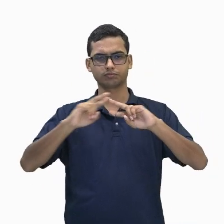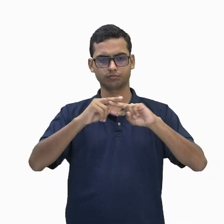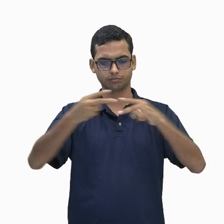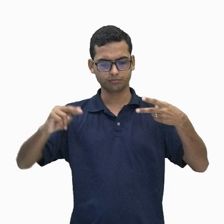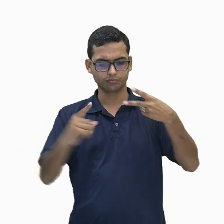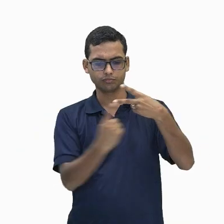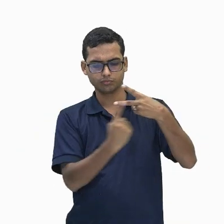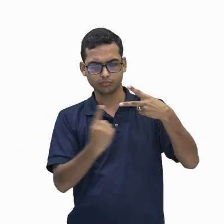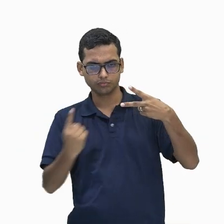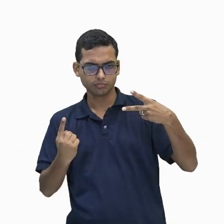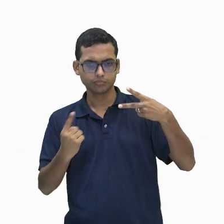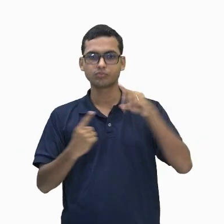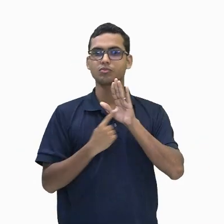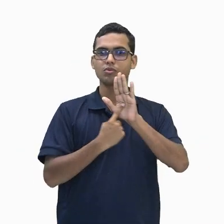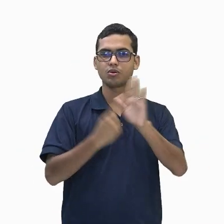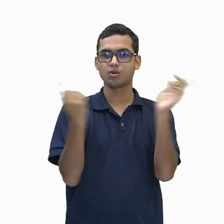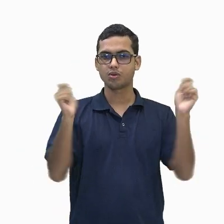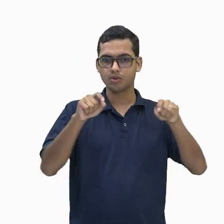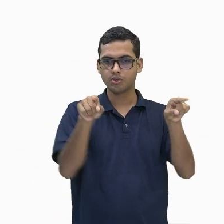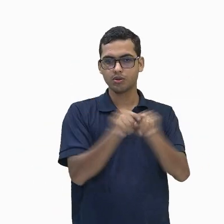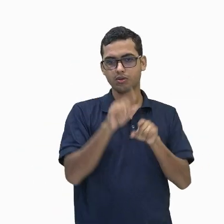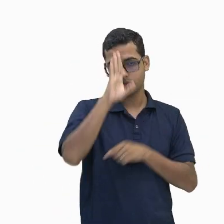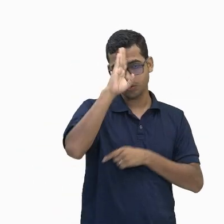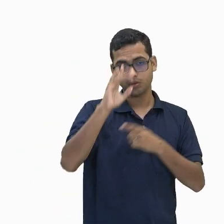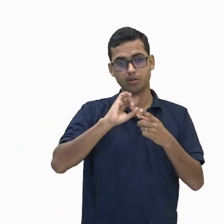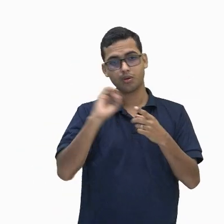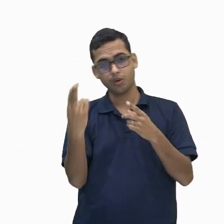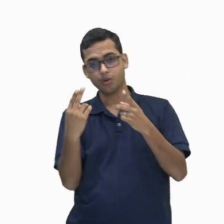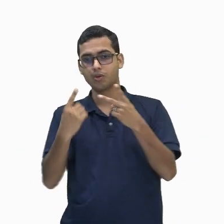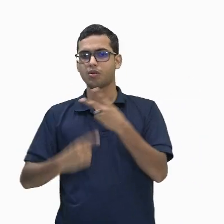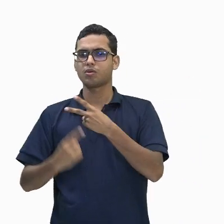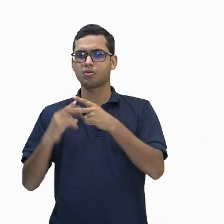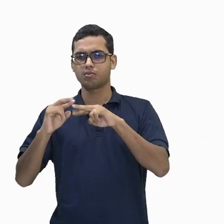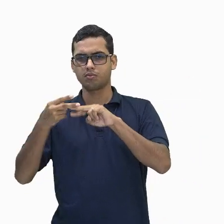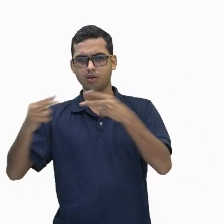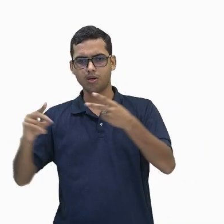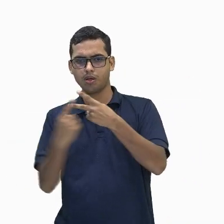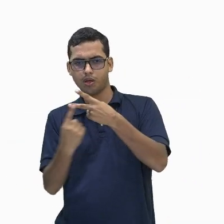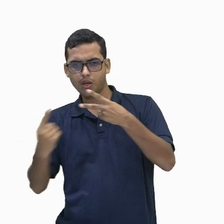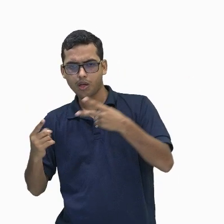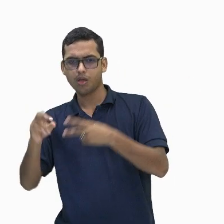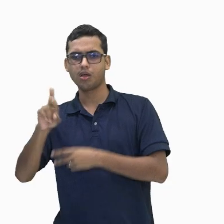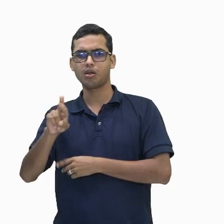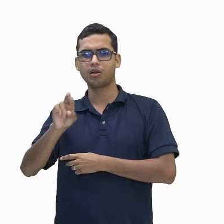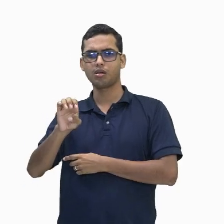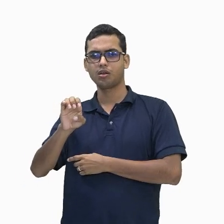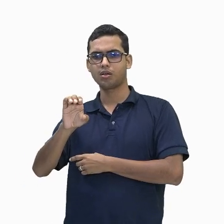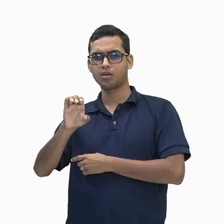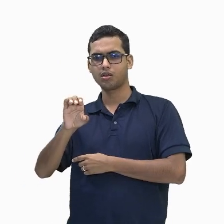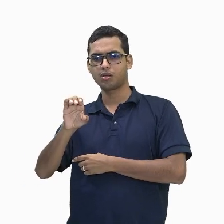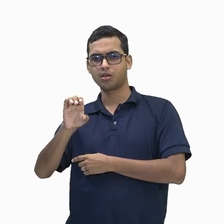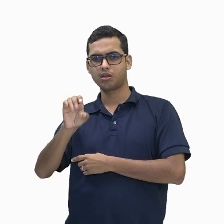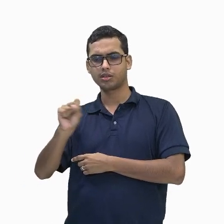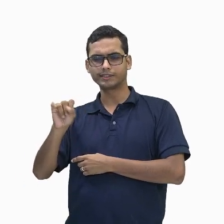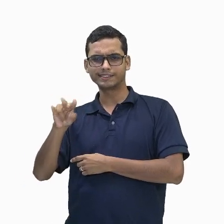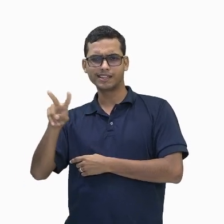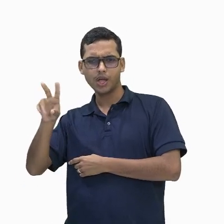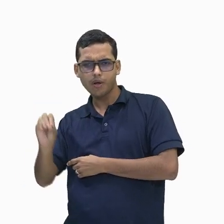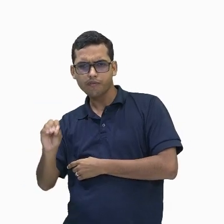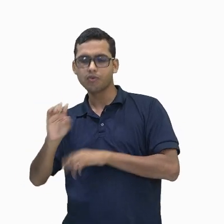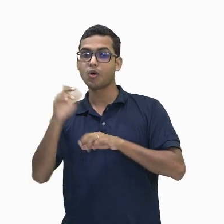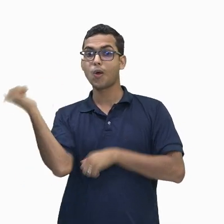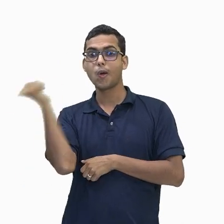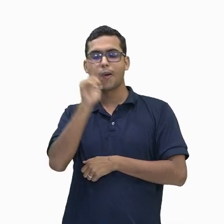vez para se manifestarem, ou serem recessivos, quando só se expressam no fenótipo, eu só consigo ver esse